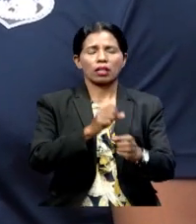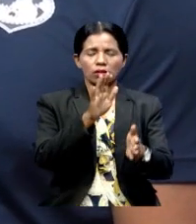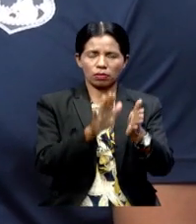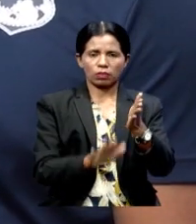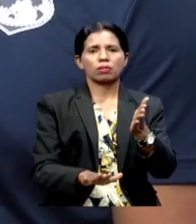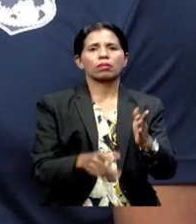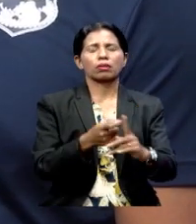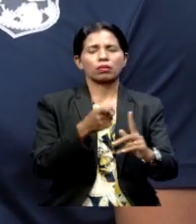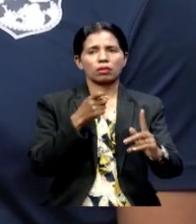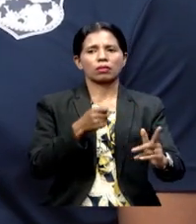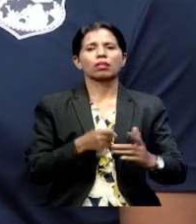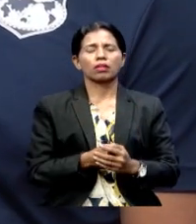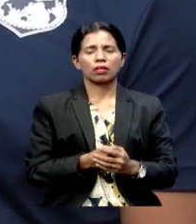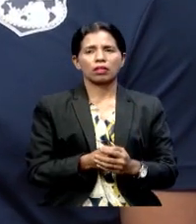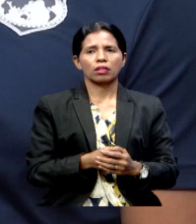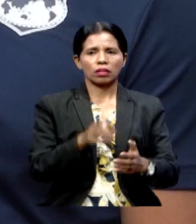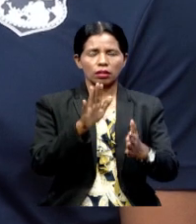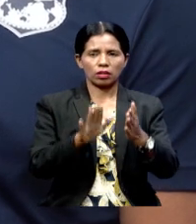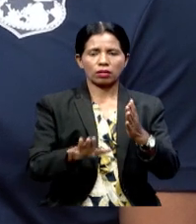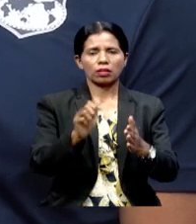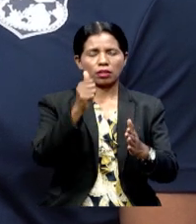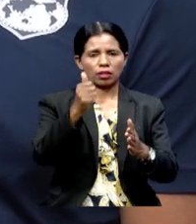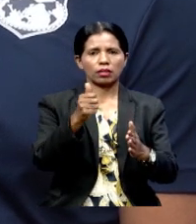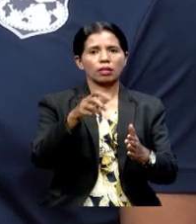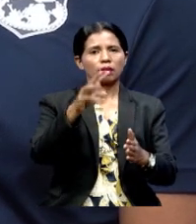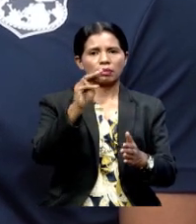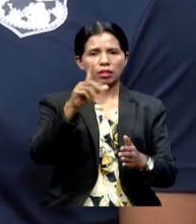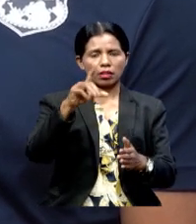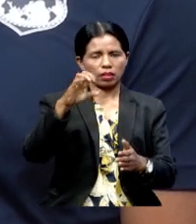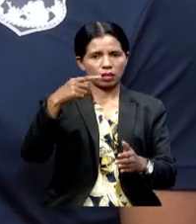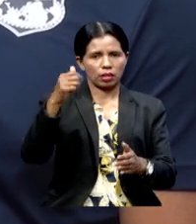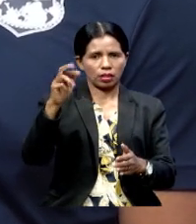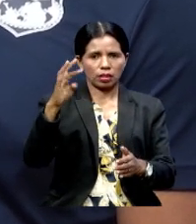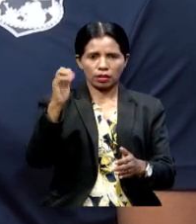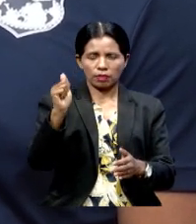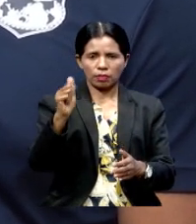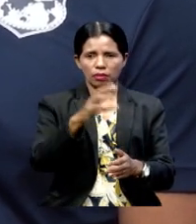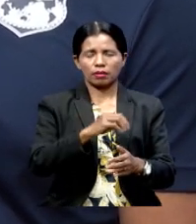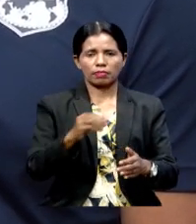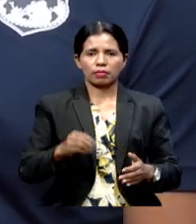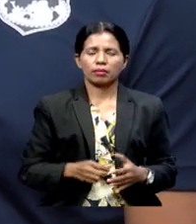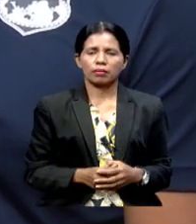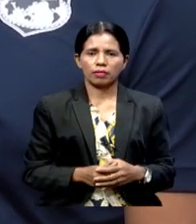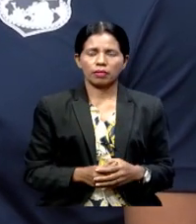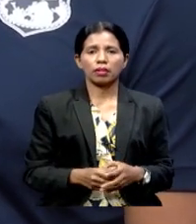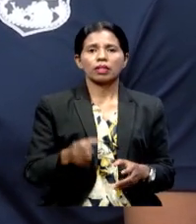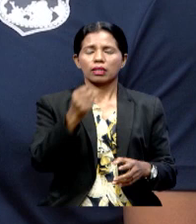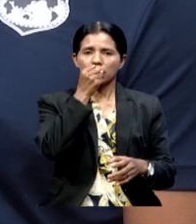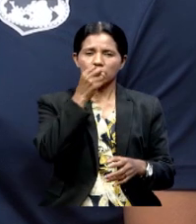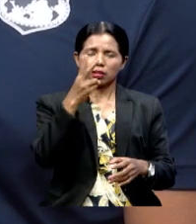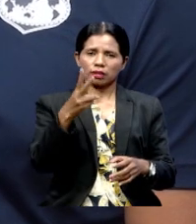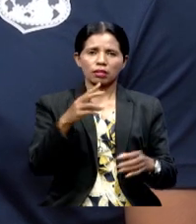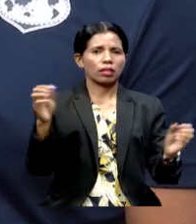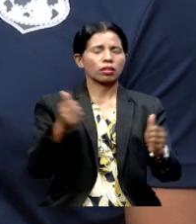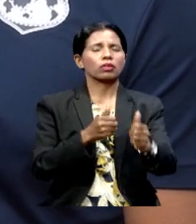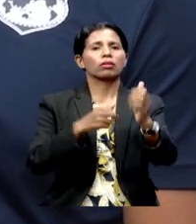miligrama, carbomonoxida tem que menos de 10 miligrama, ninia tar tem que menos de 10 miligrama. Cigarro serne la prensa